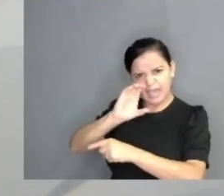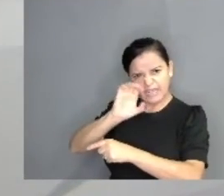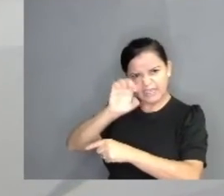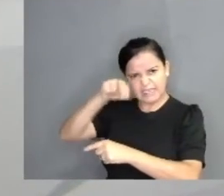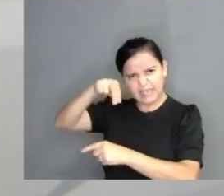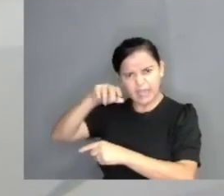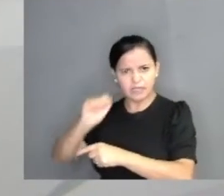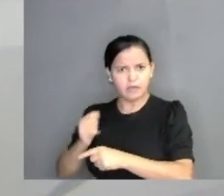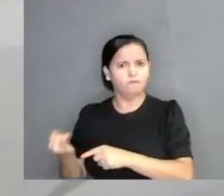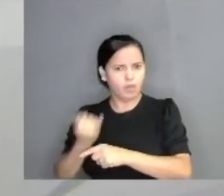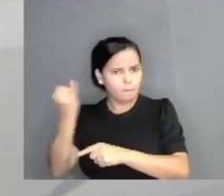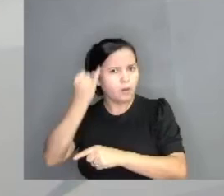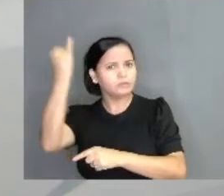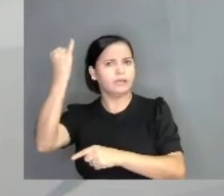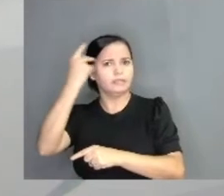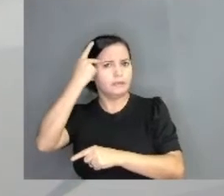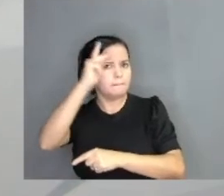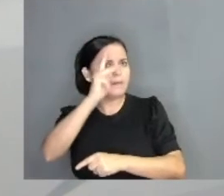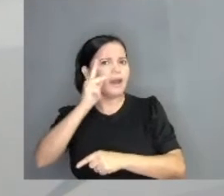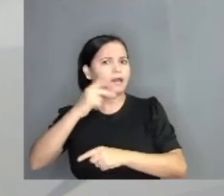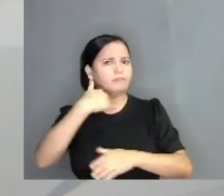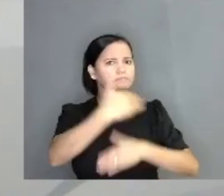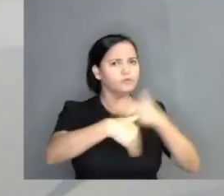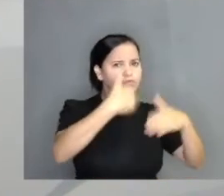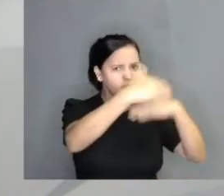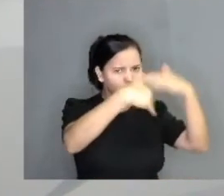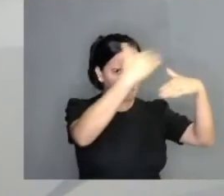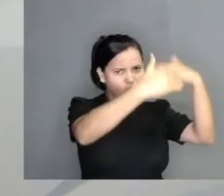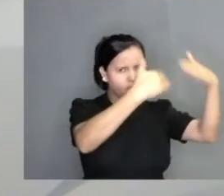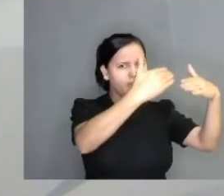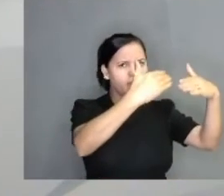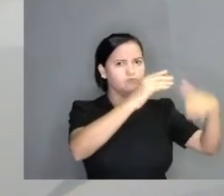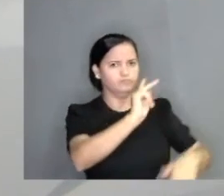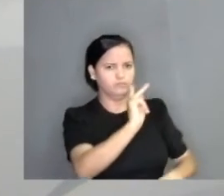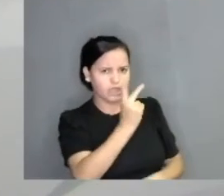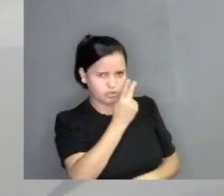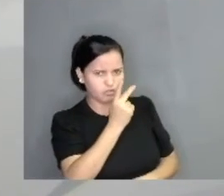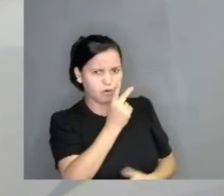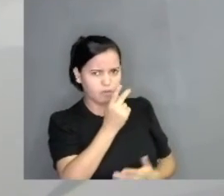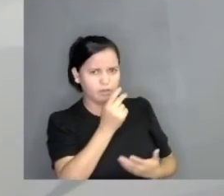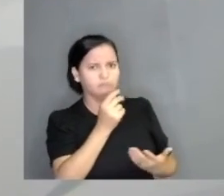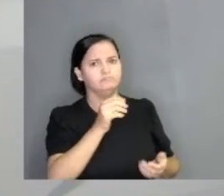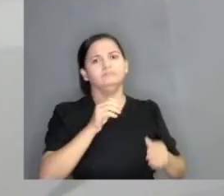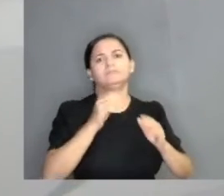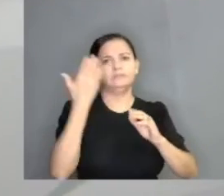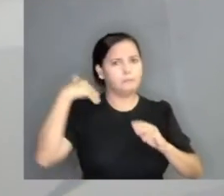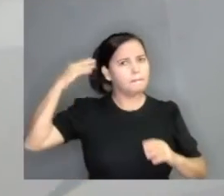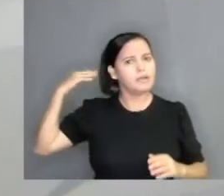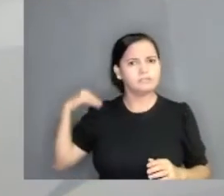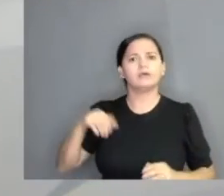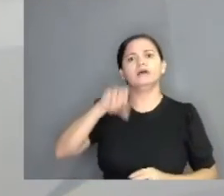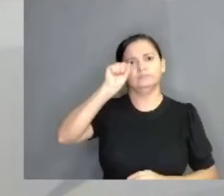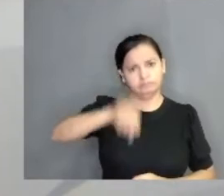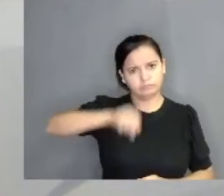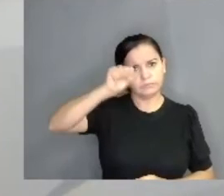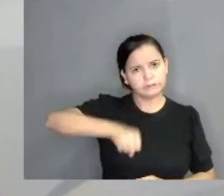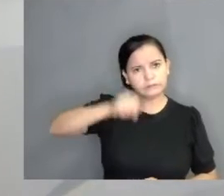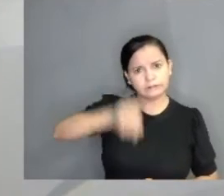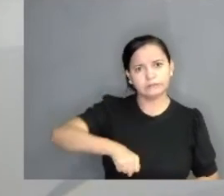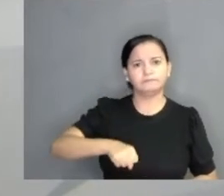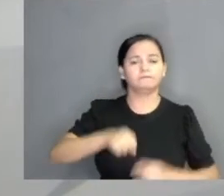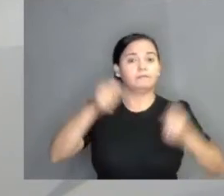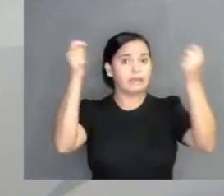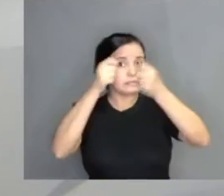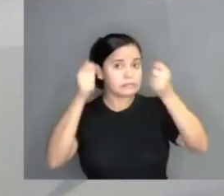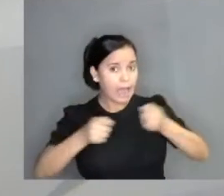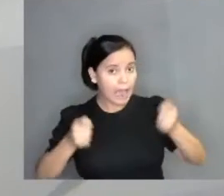houvesse o desenvolvimento, para que houvesse o conhecimento. Sim, naquela época, sim. A arte